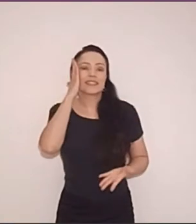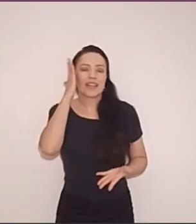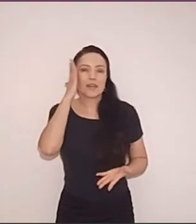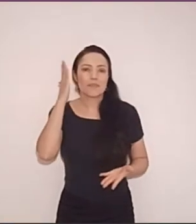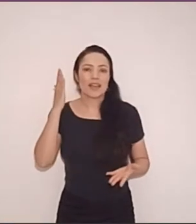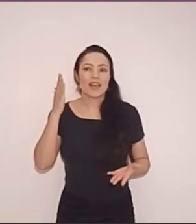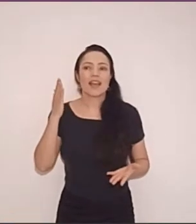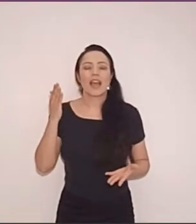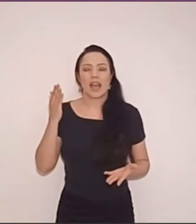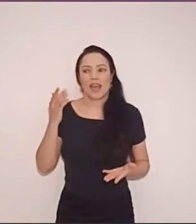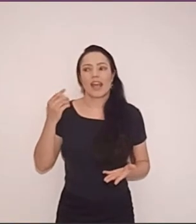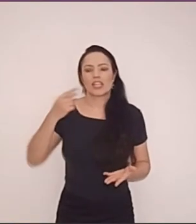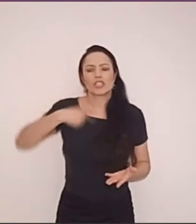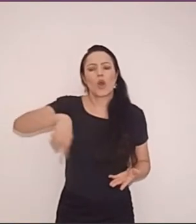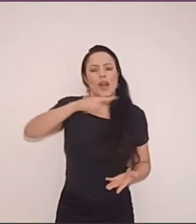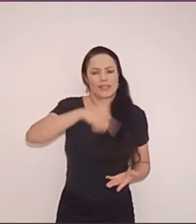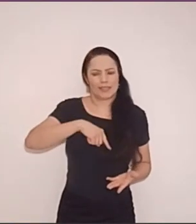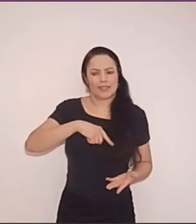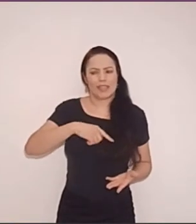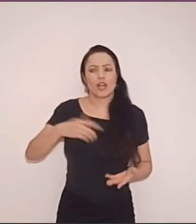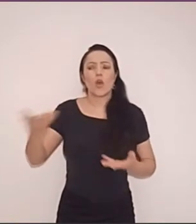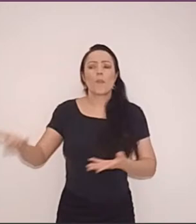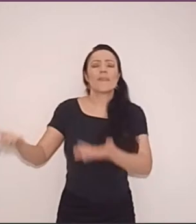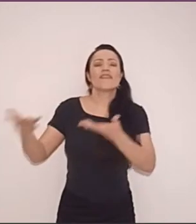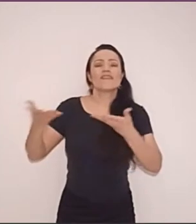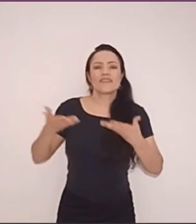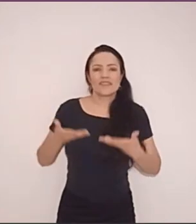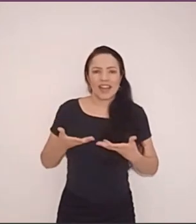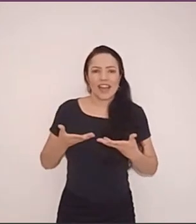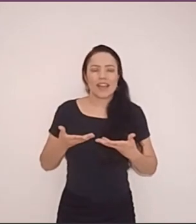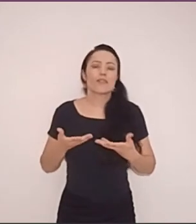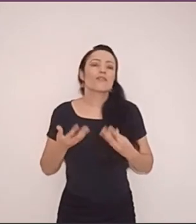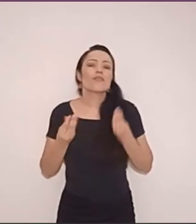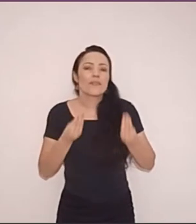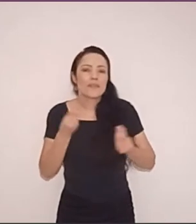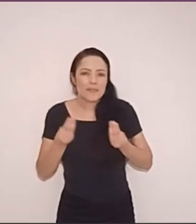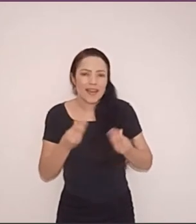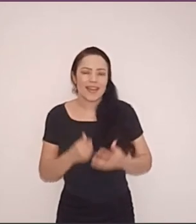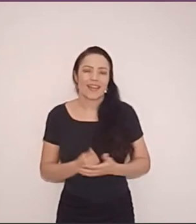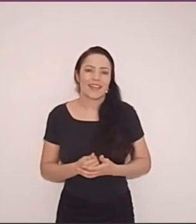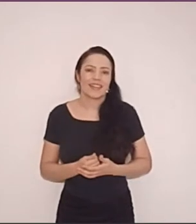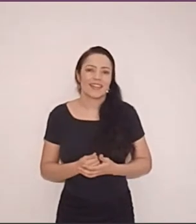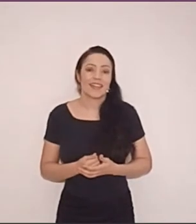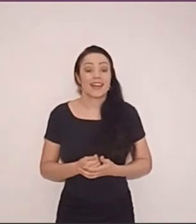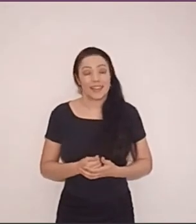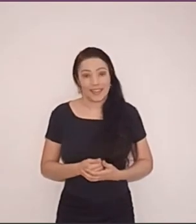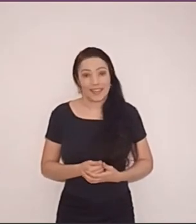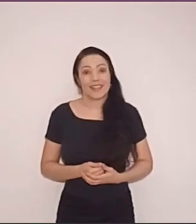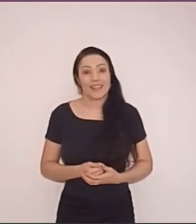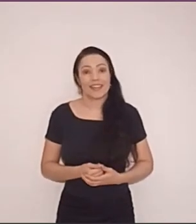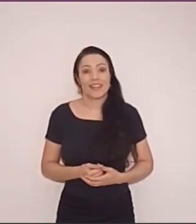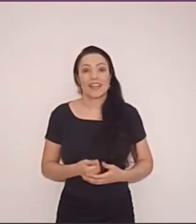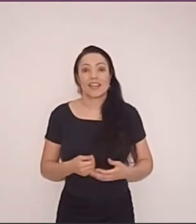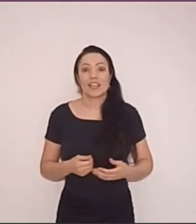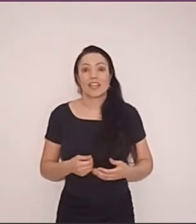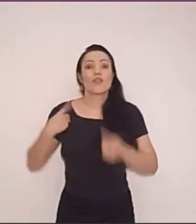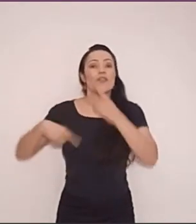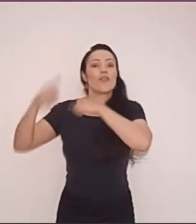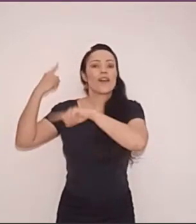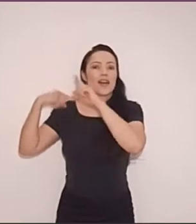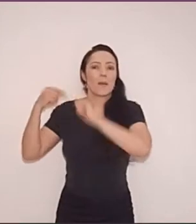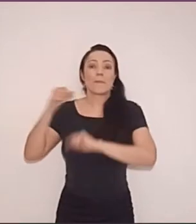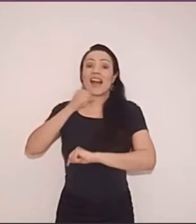bierbe aqui na Caça tinha também o oceano meio e se não tinha um transporte então vieram pela